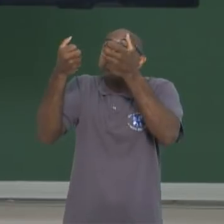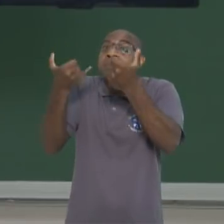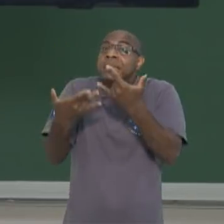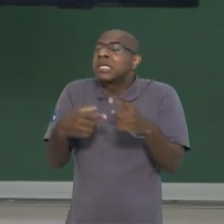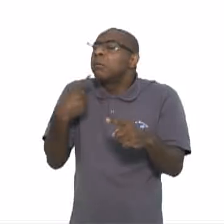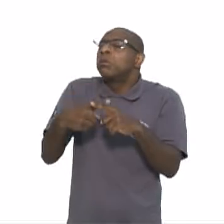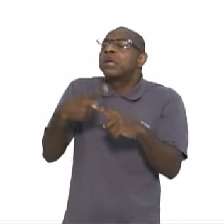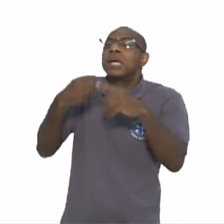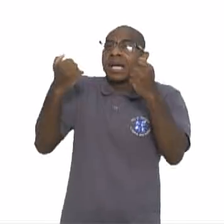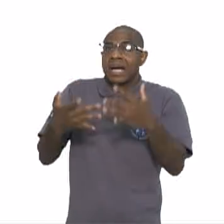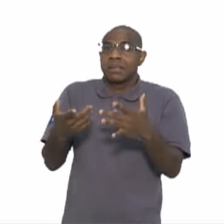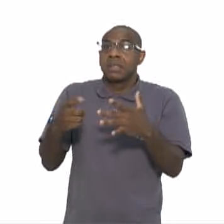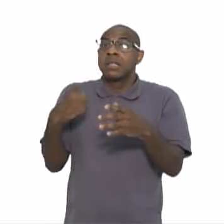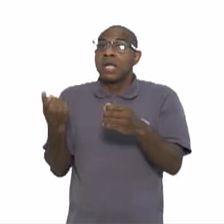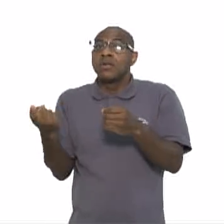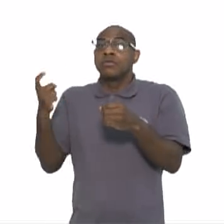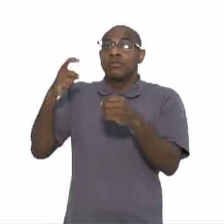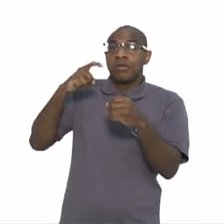com a correção.